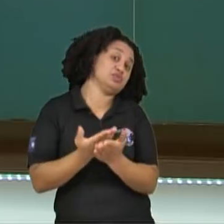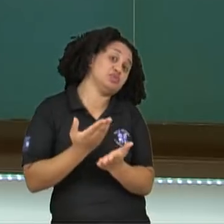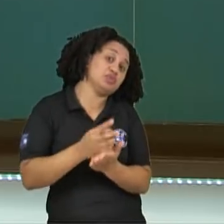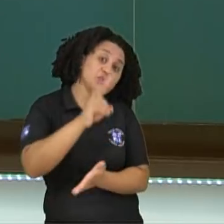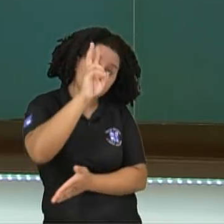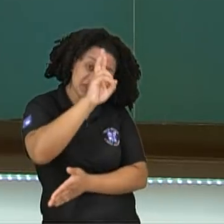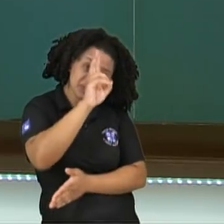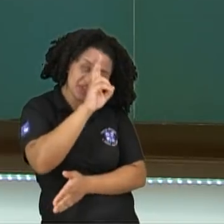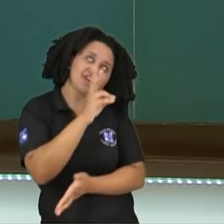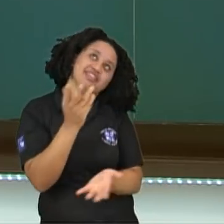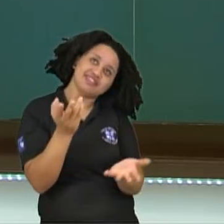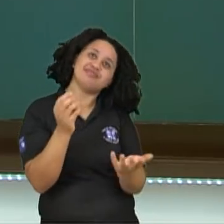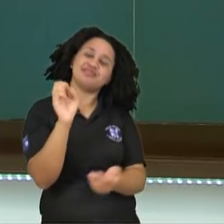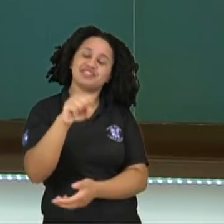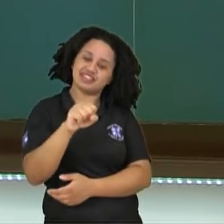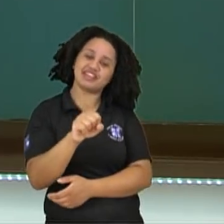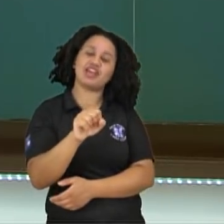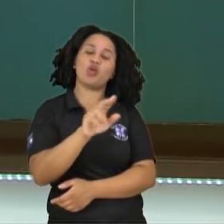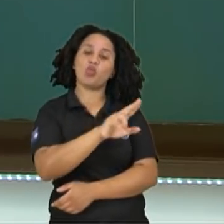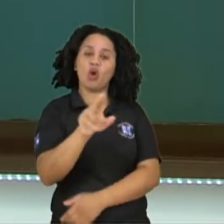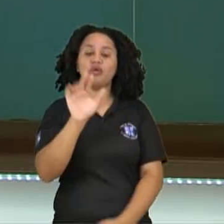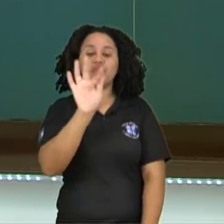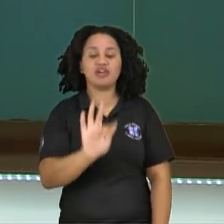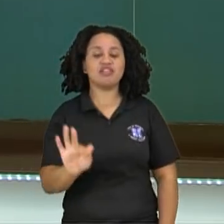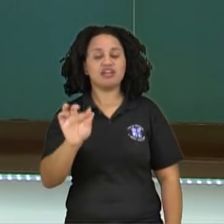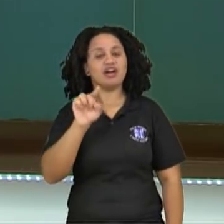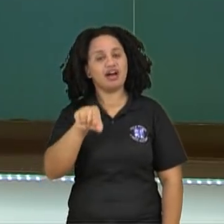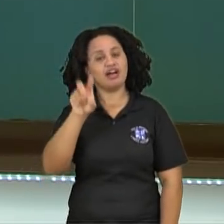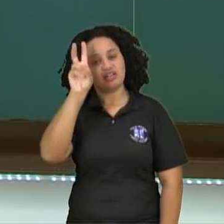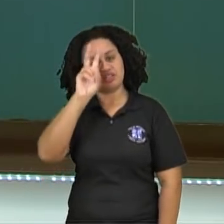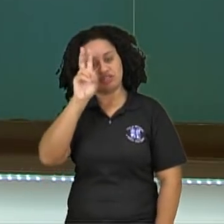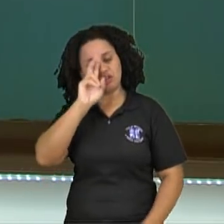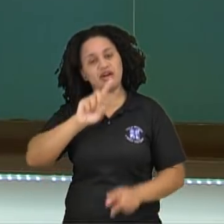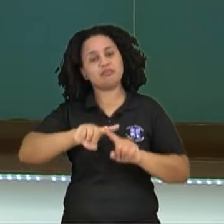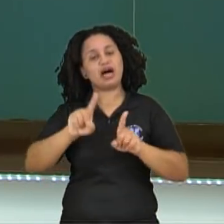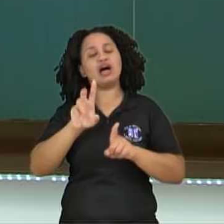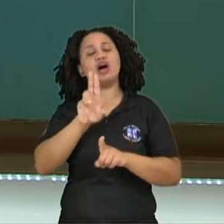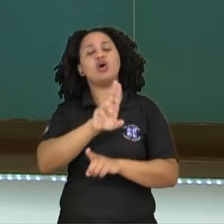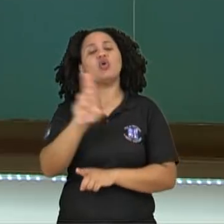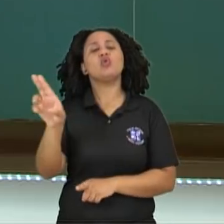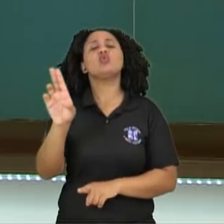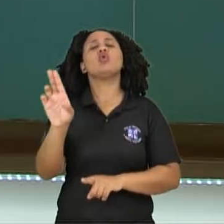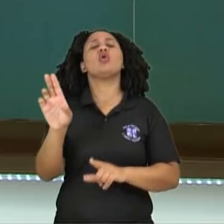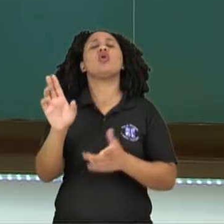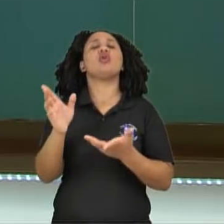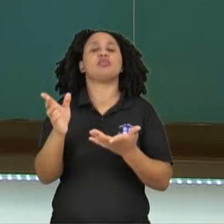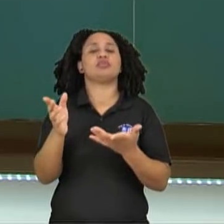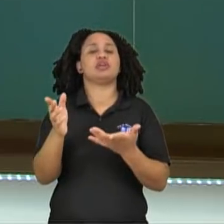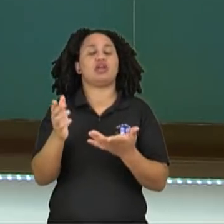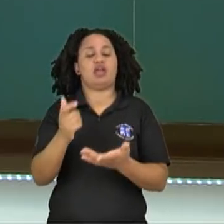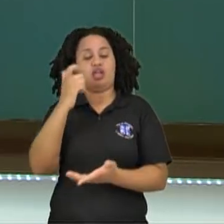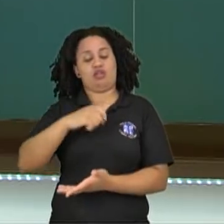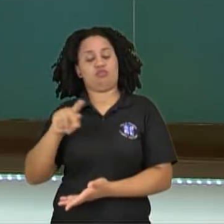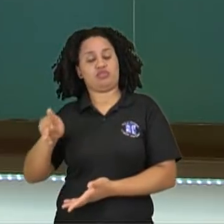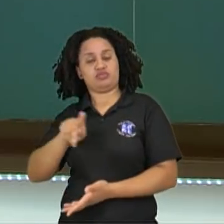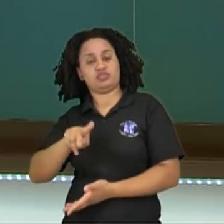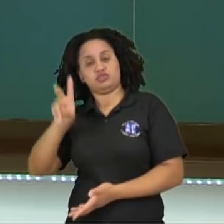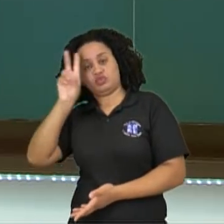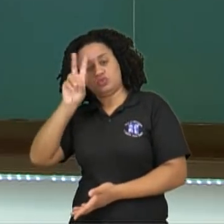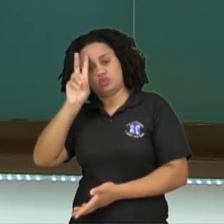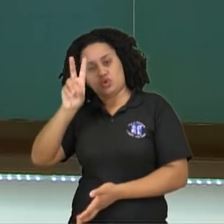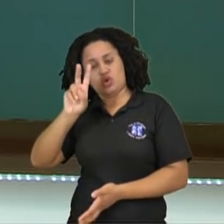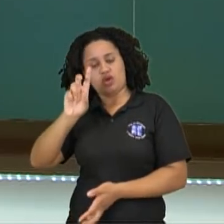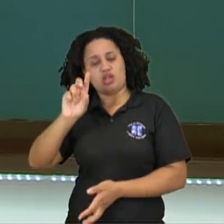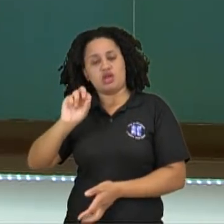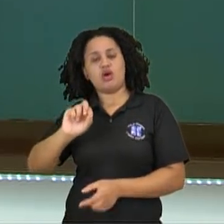Exatamente, o nome da faculdade era História. E o nome que se dá como eu, professor de História, como que eu